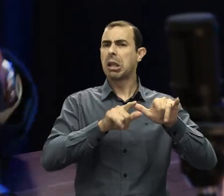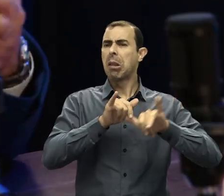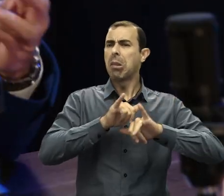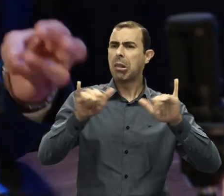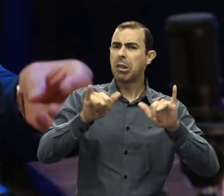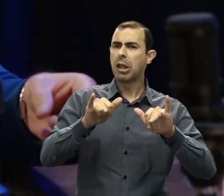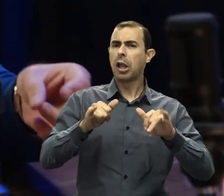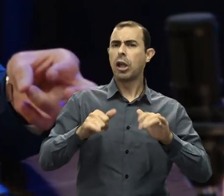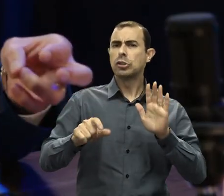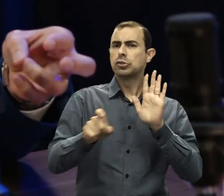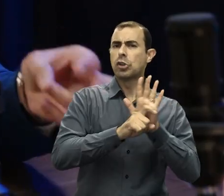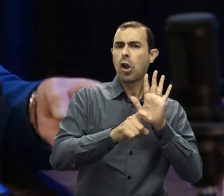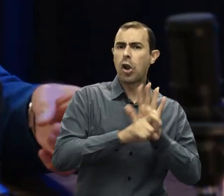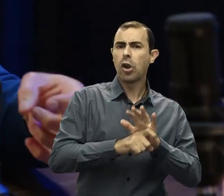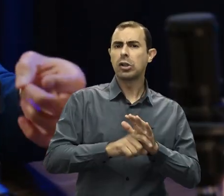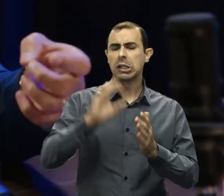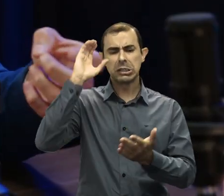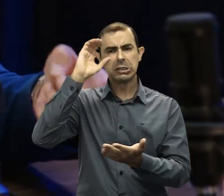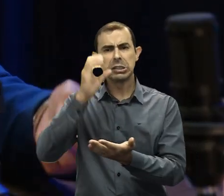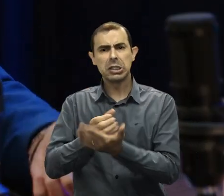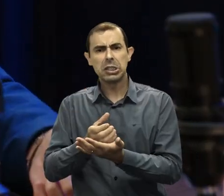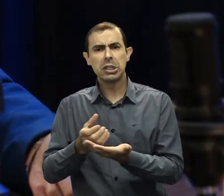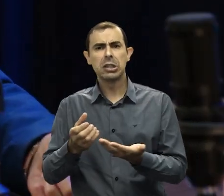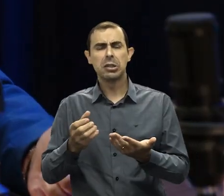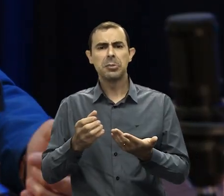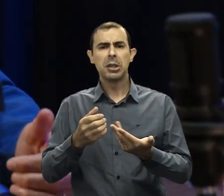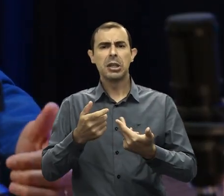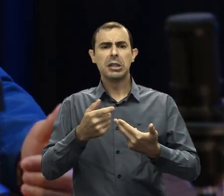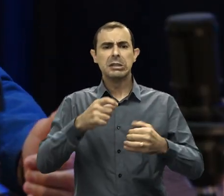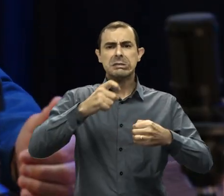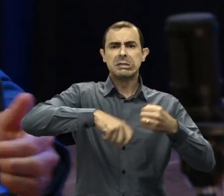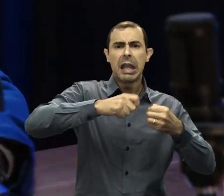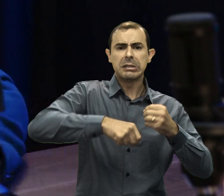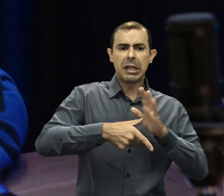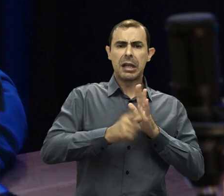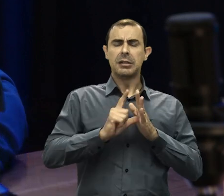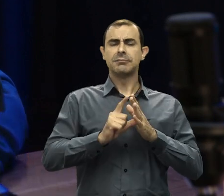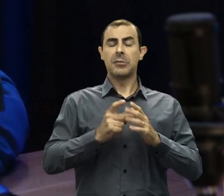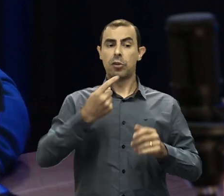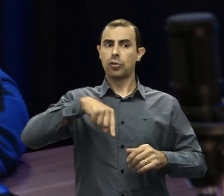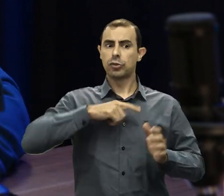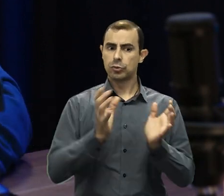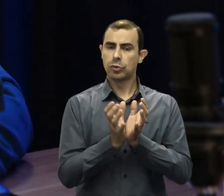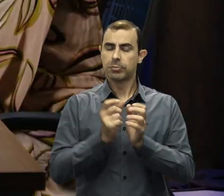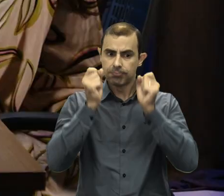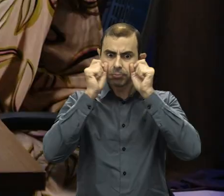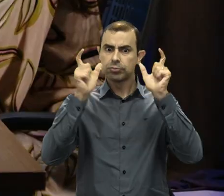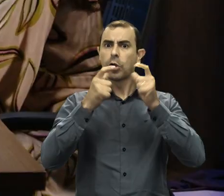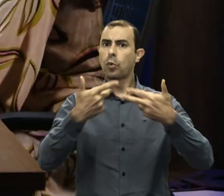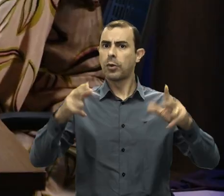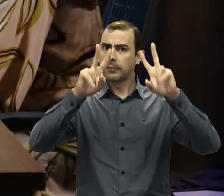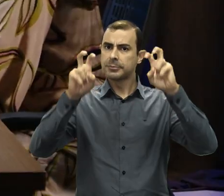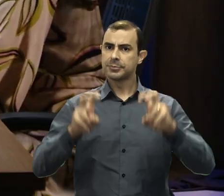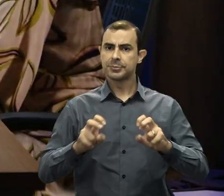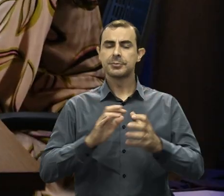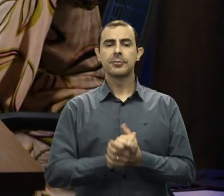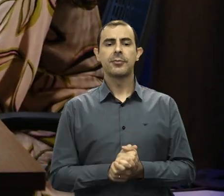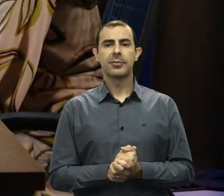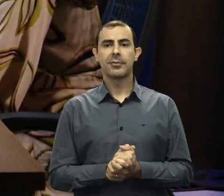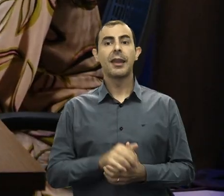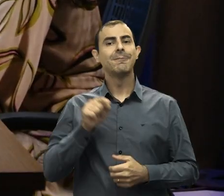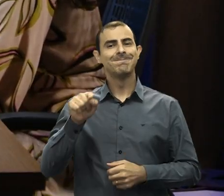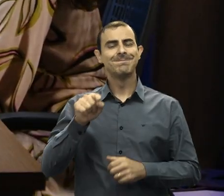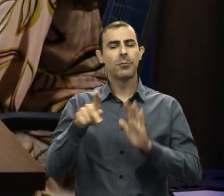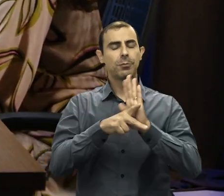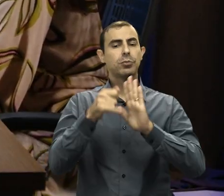fazem apologia à droga, à criminalidade, à sexualidade precoce. Então, a nossa comissão está bem atenta a todas essas questões. E, inclusive, esse